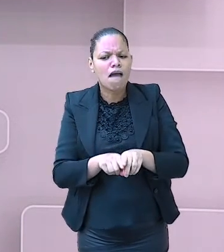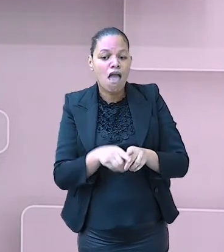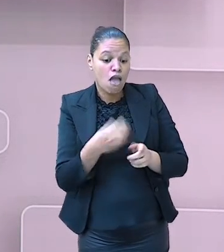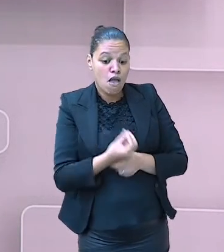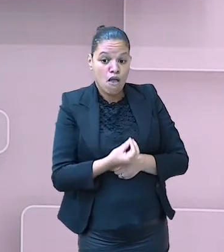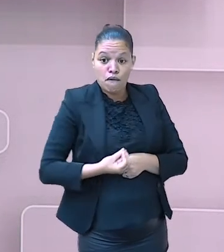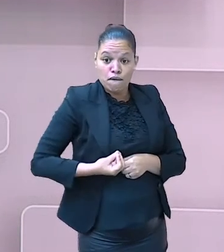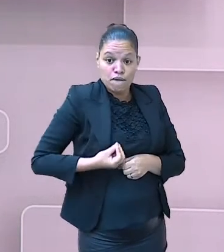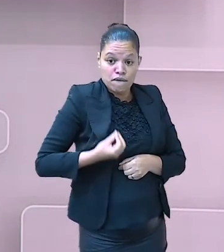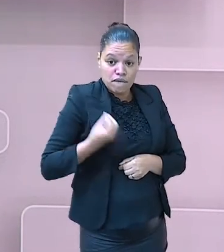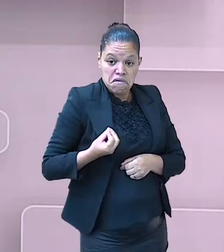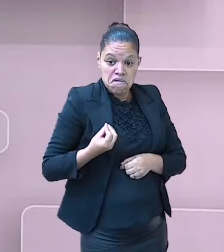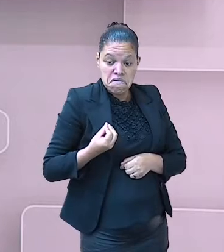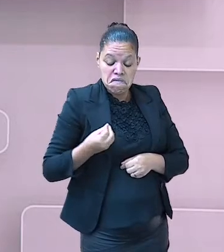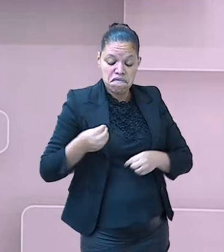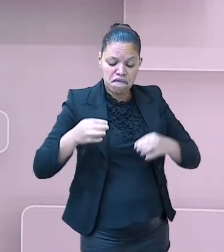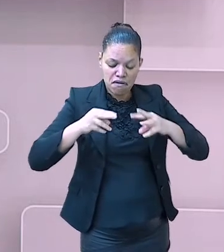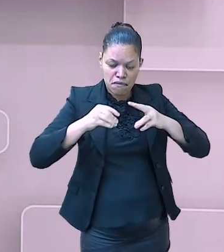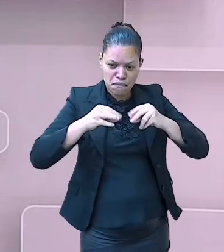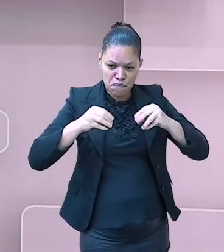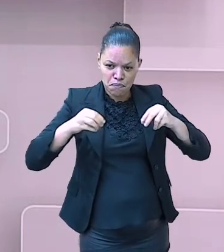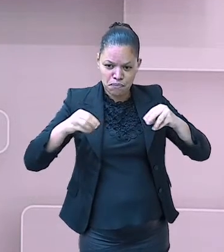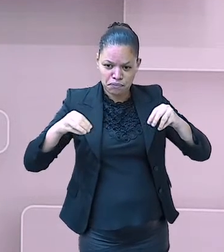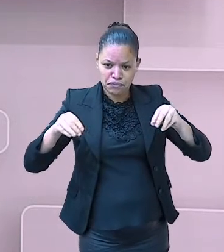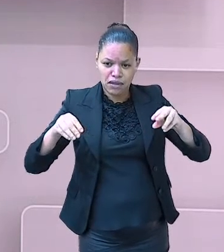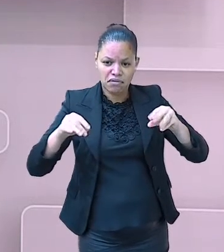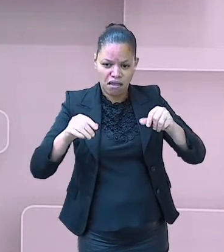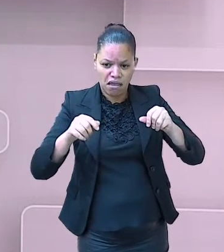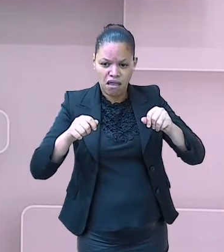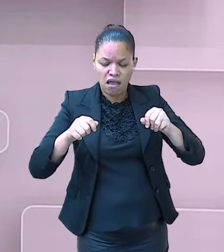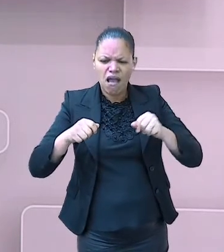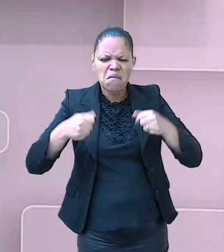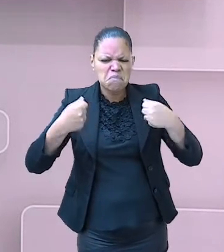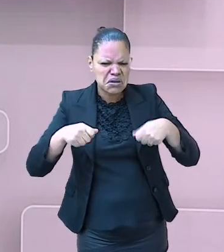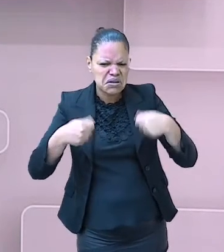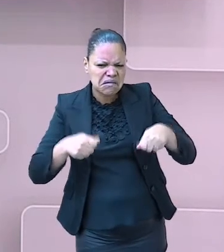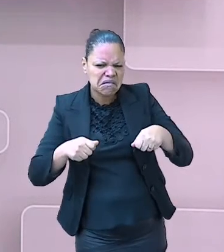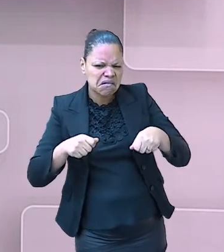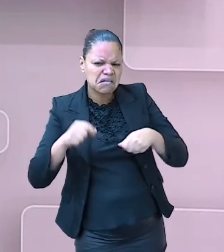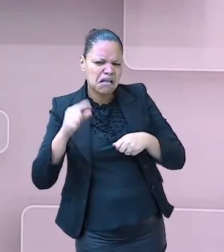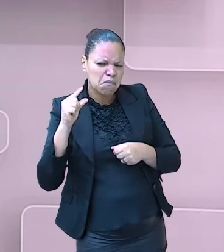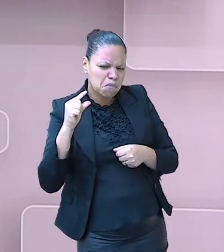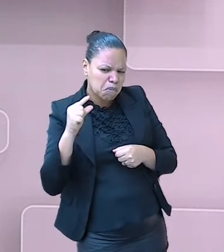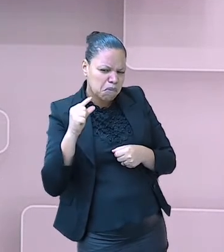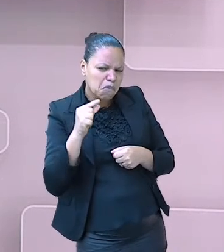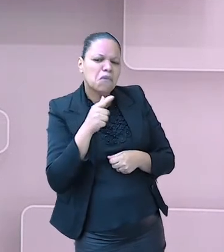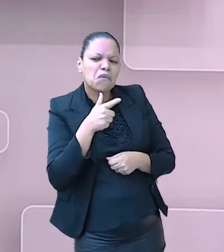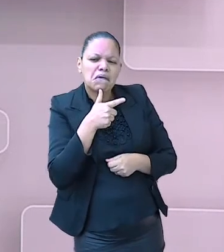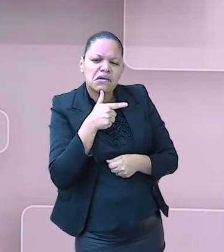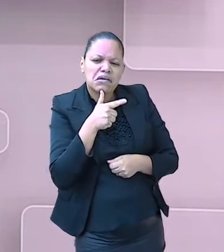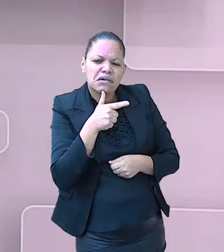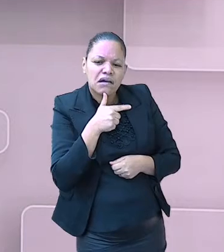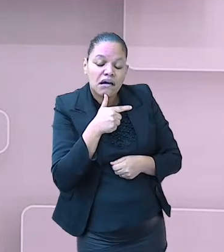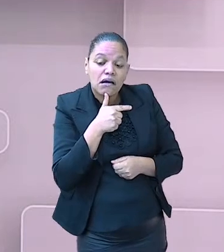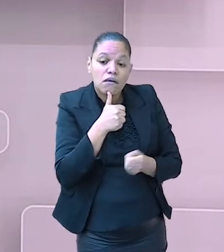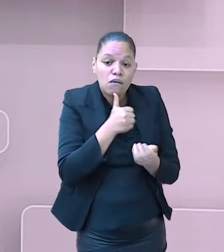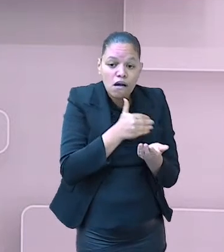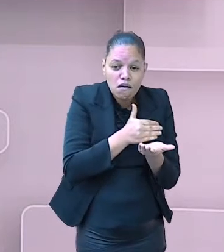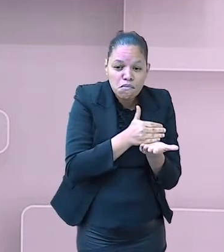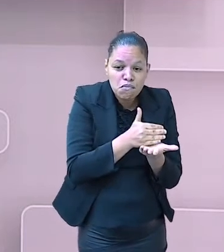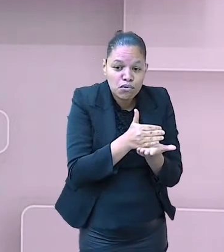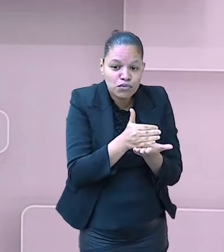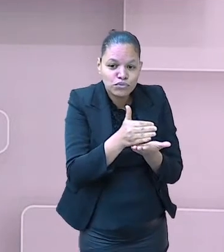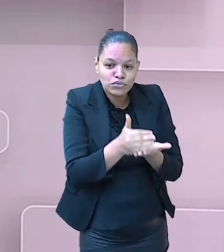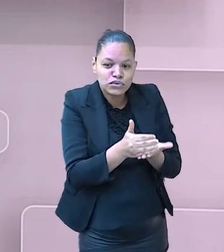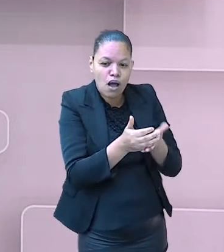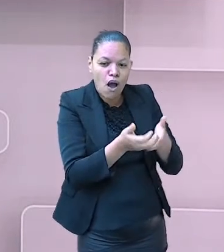terrestre, como eu disse, precisando muito pouco de água. A reprodução deles é feita em